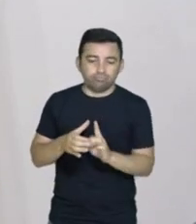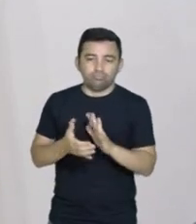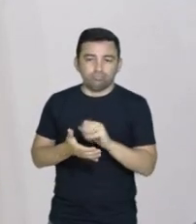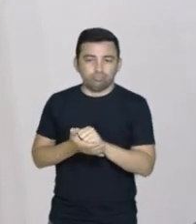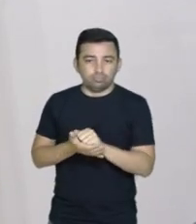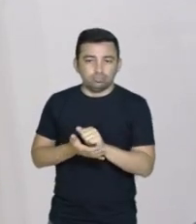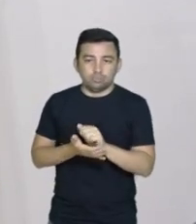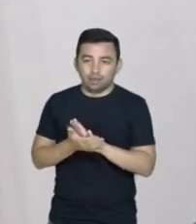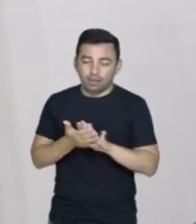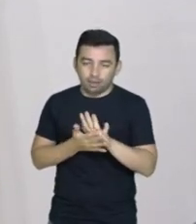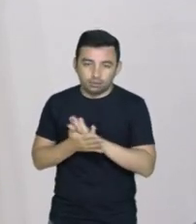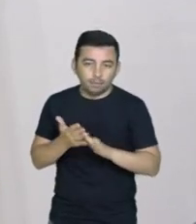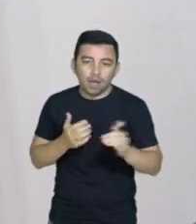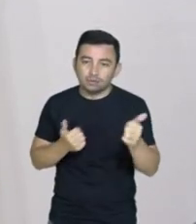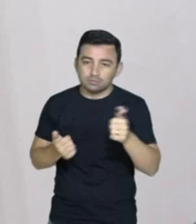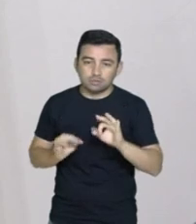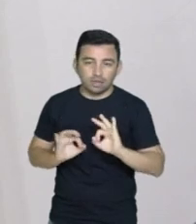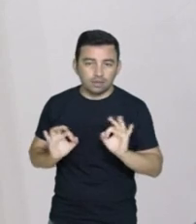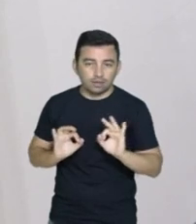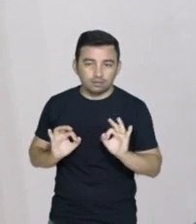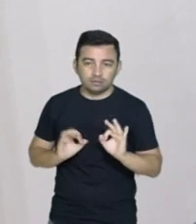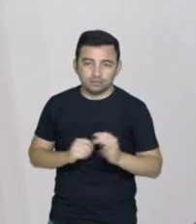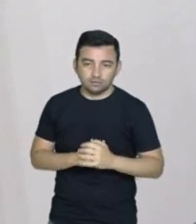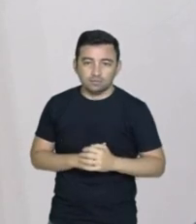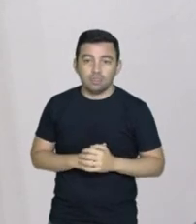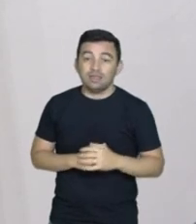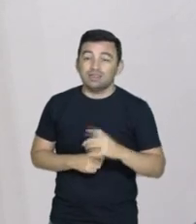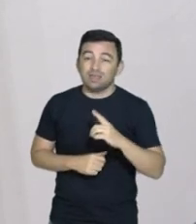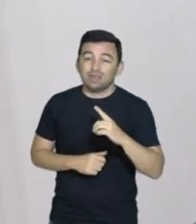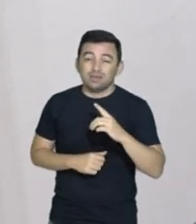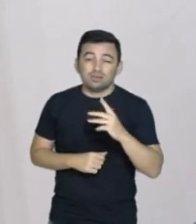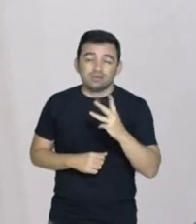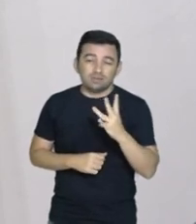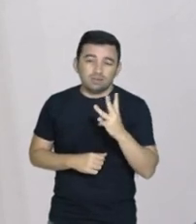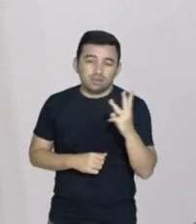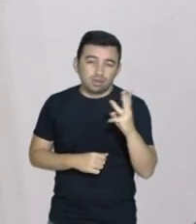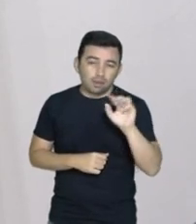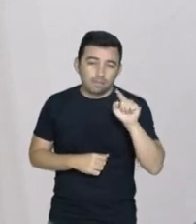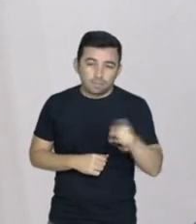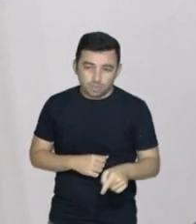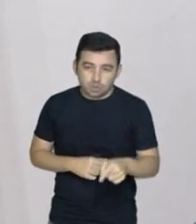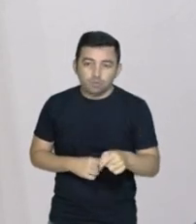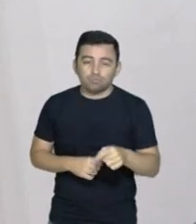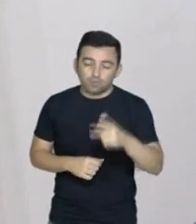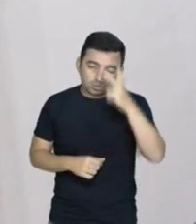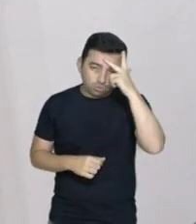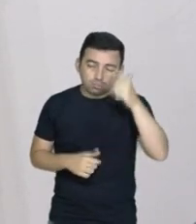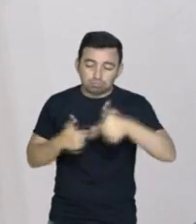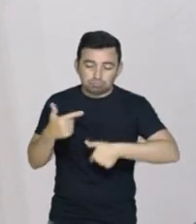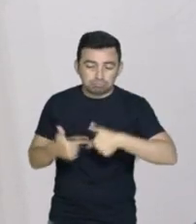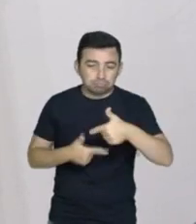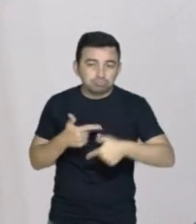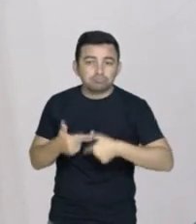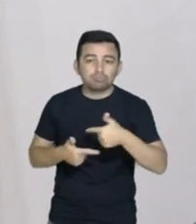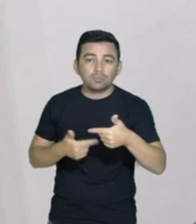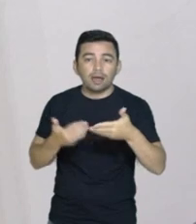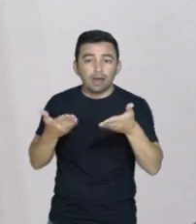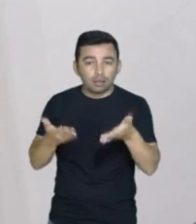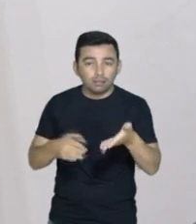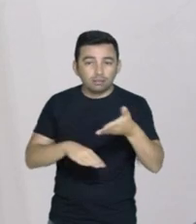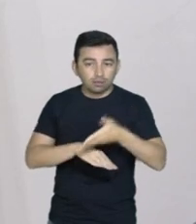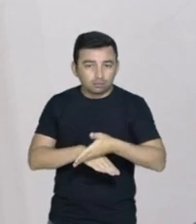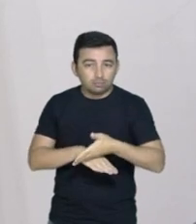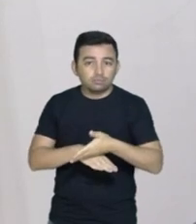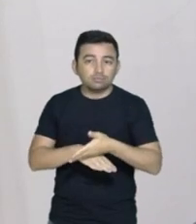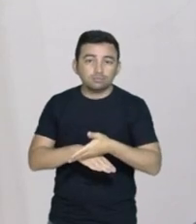batizadas são cerca de 33 mil obreiros entre integrados